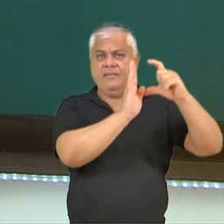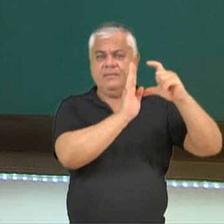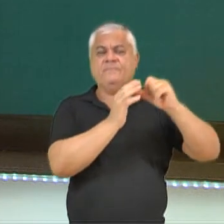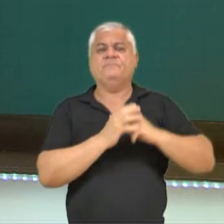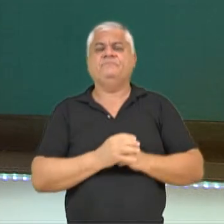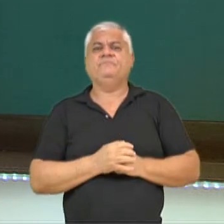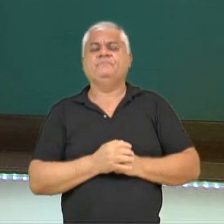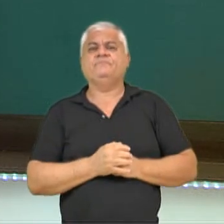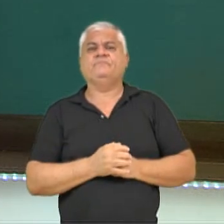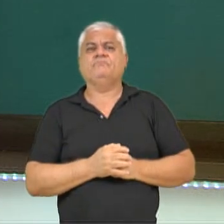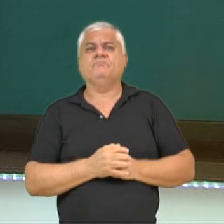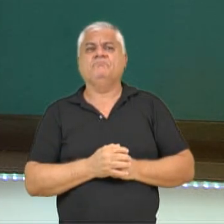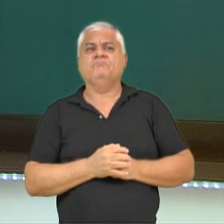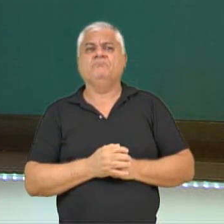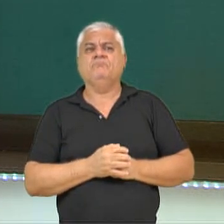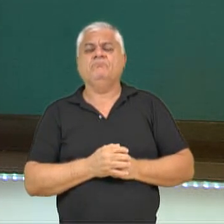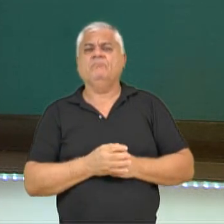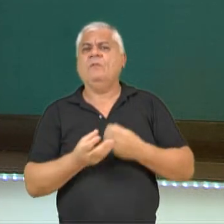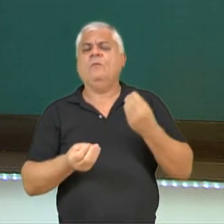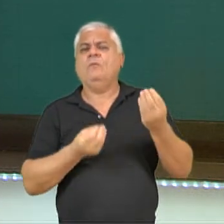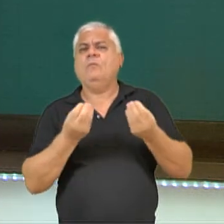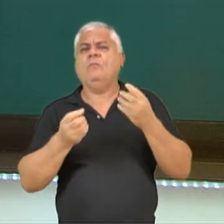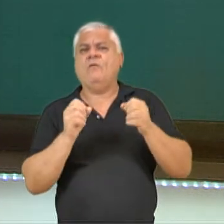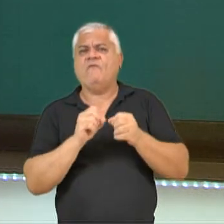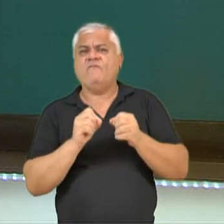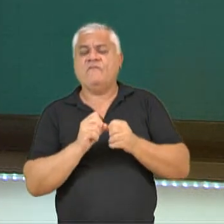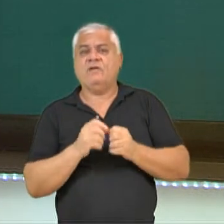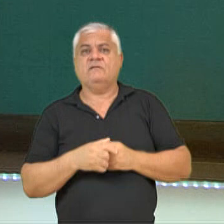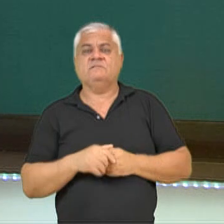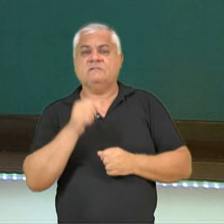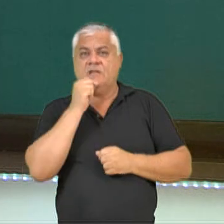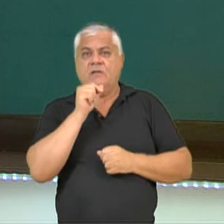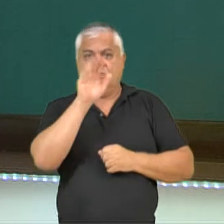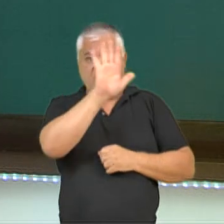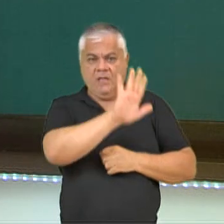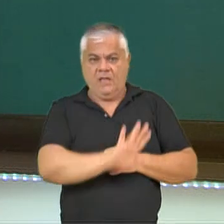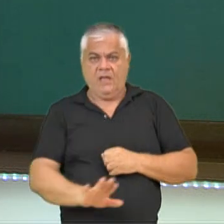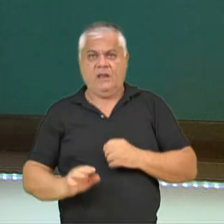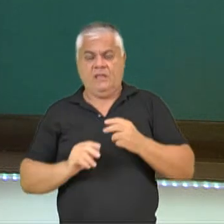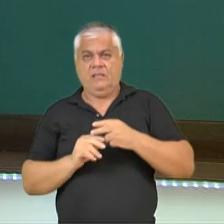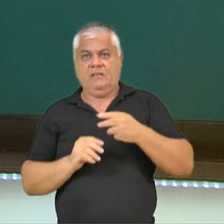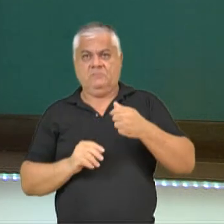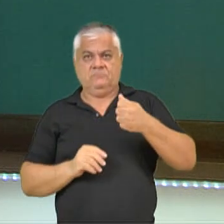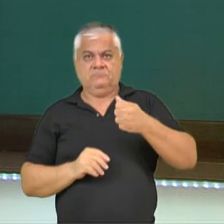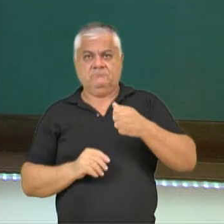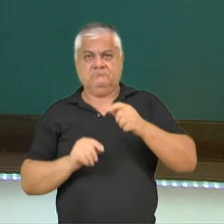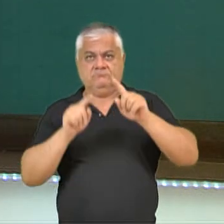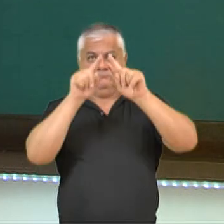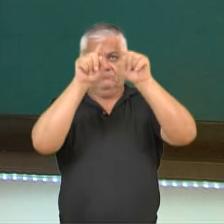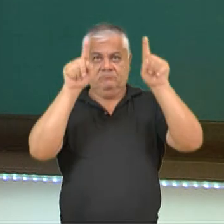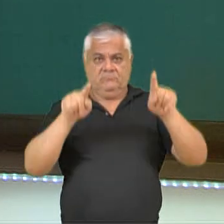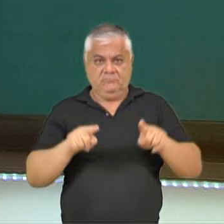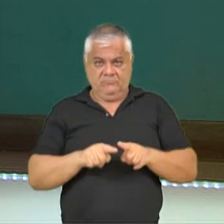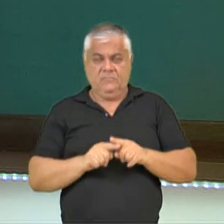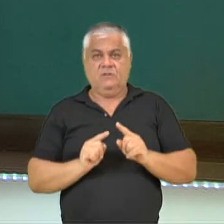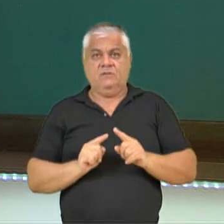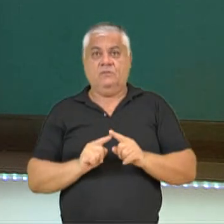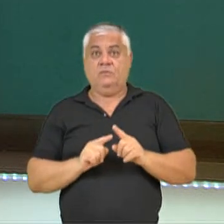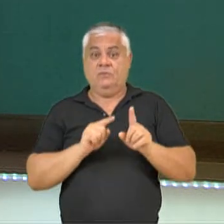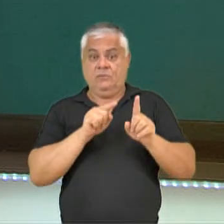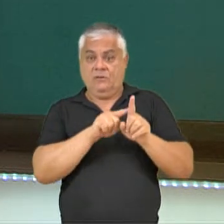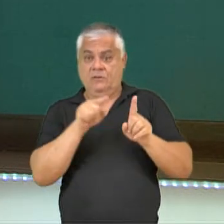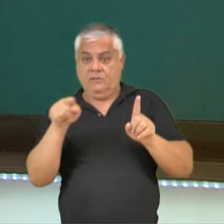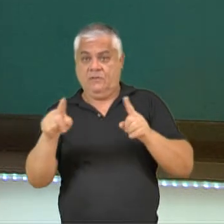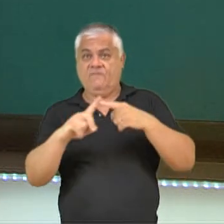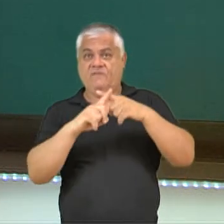B. E aqui o que a gente fez? A gente determinou a área de cada um desses pedacinhos. A área de um quadrado é lado